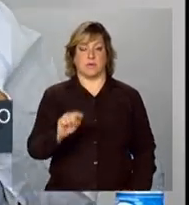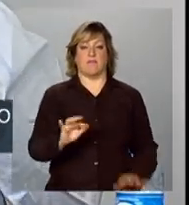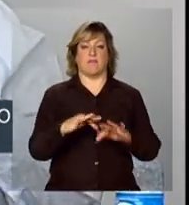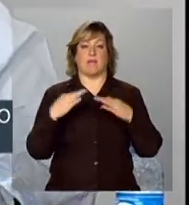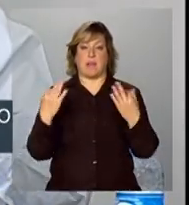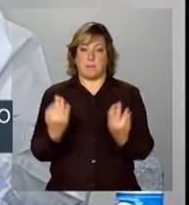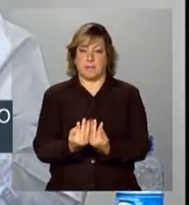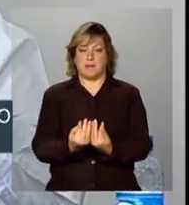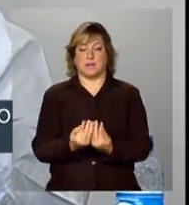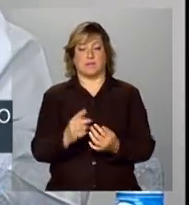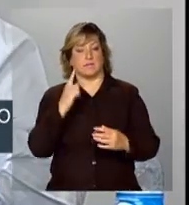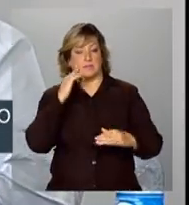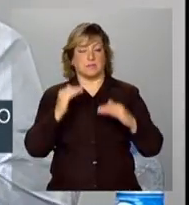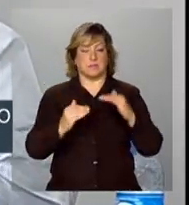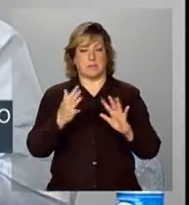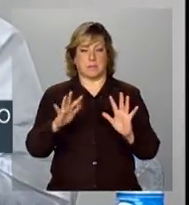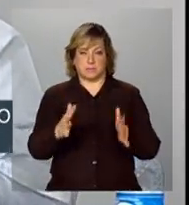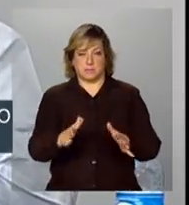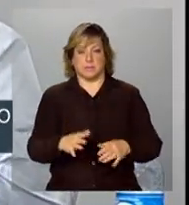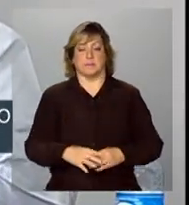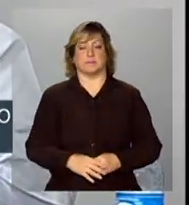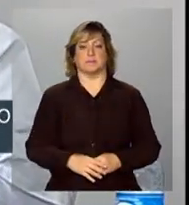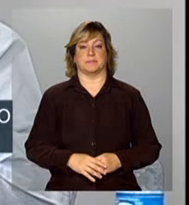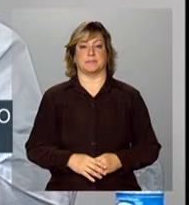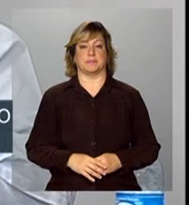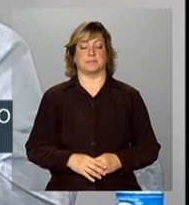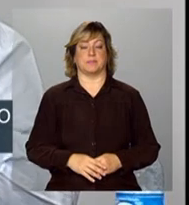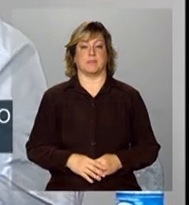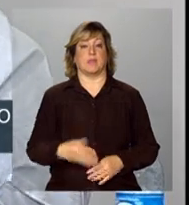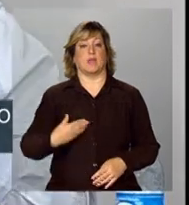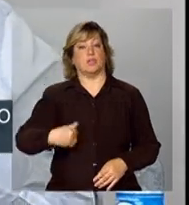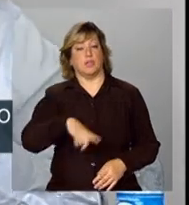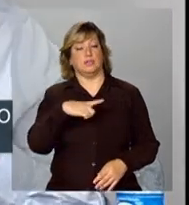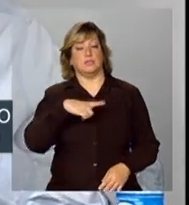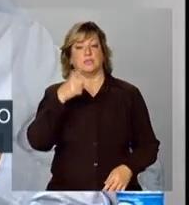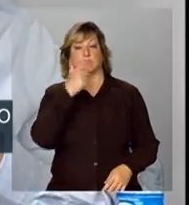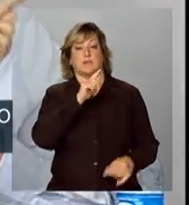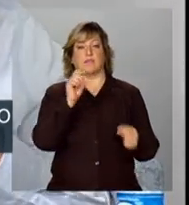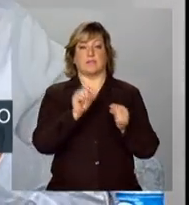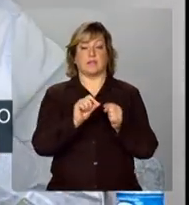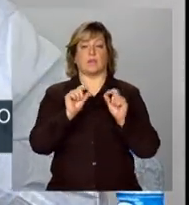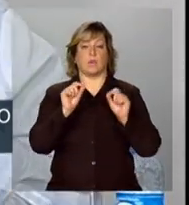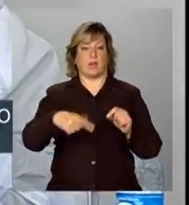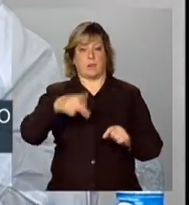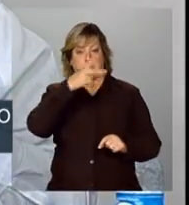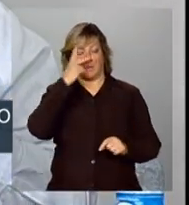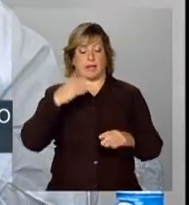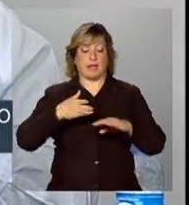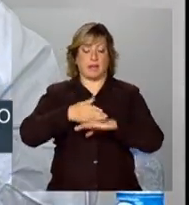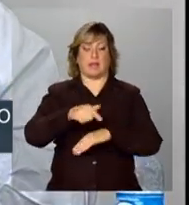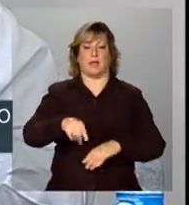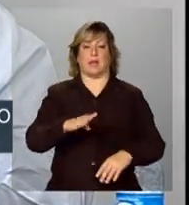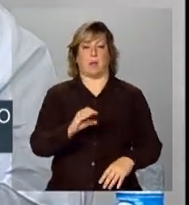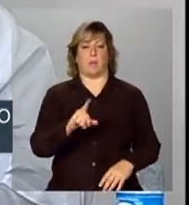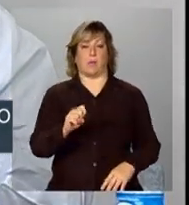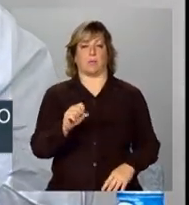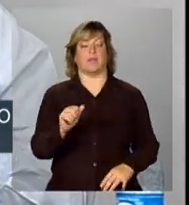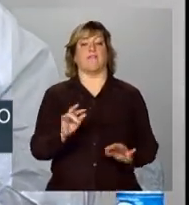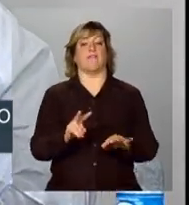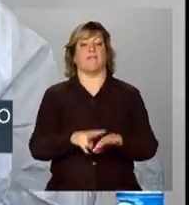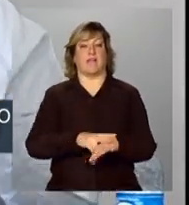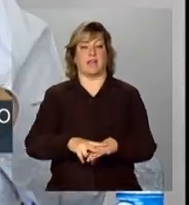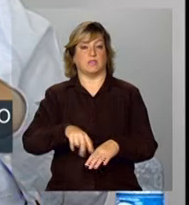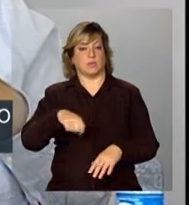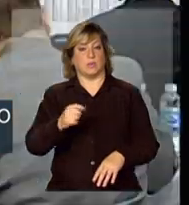isso é meio indefinido, mas se estima isso. E nós estamos conseguindo fazer com que as pessoas entrem no Bolsa Verde. Meu desafio é que as